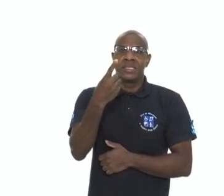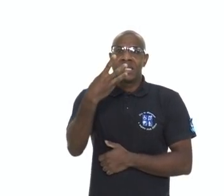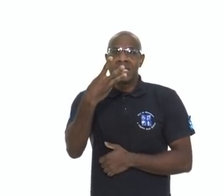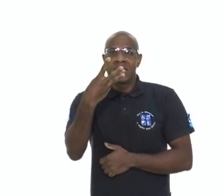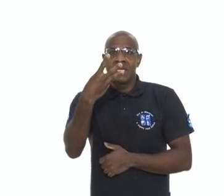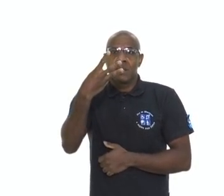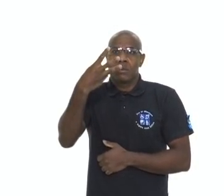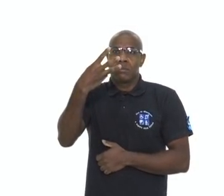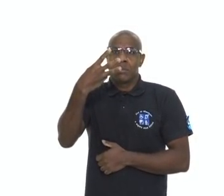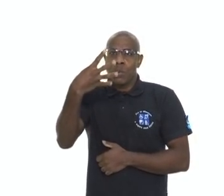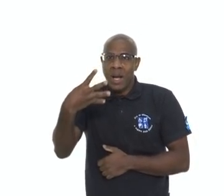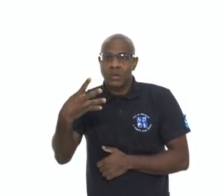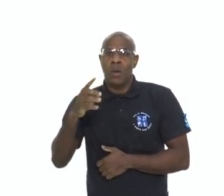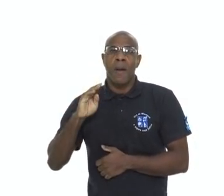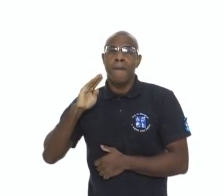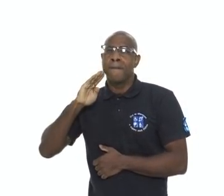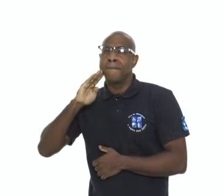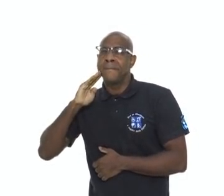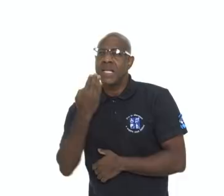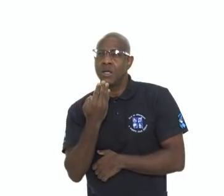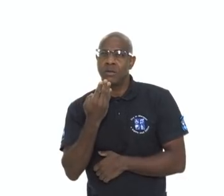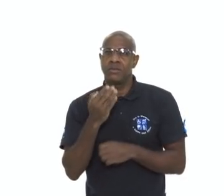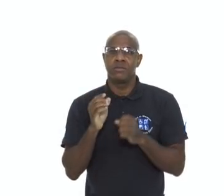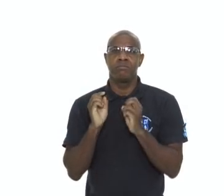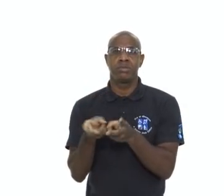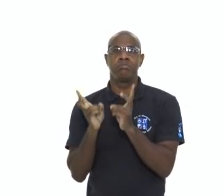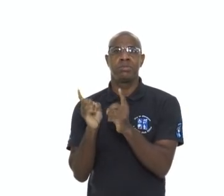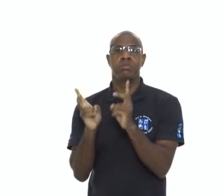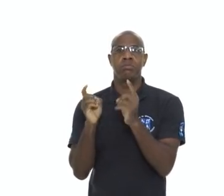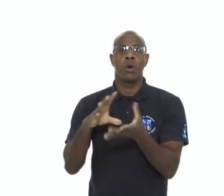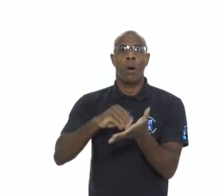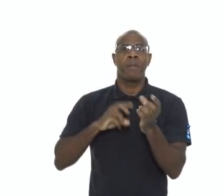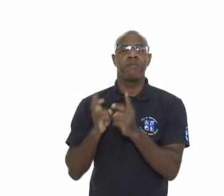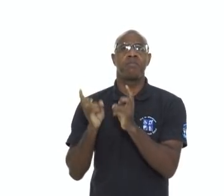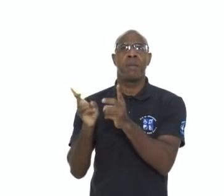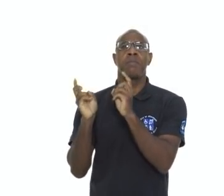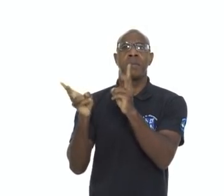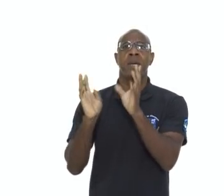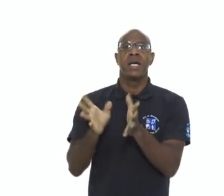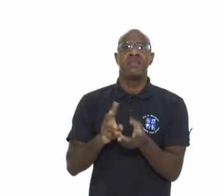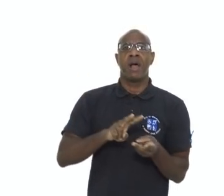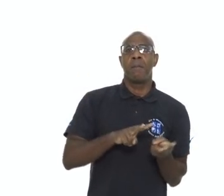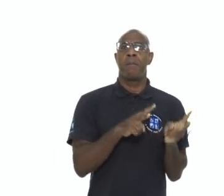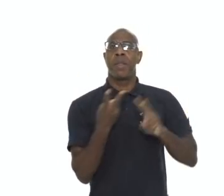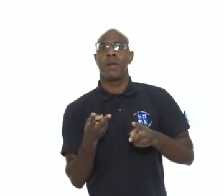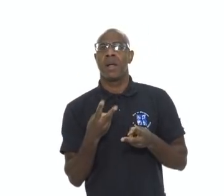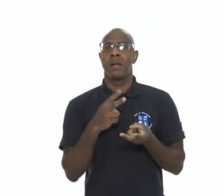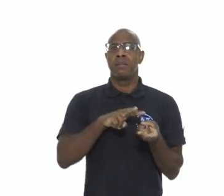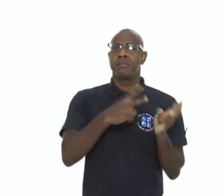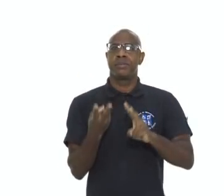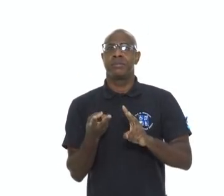exemplares vendidos, 8 milhões só no Brasil, e foi traduzido em mais de